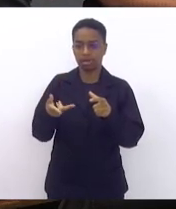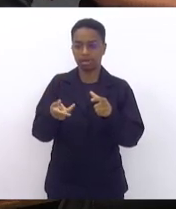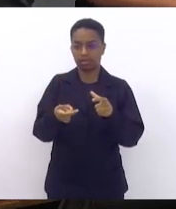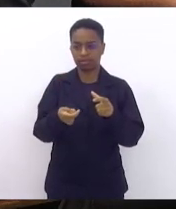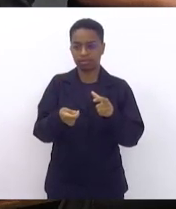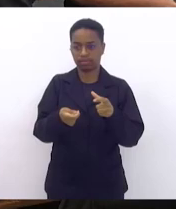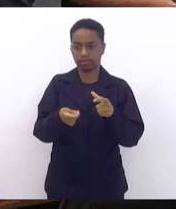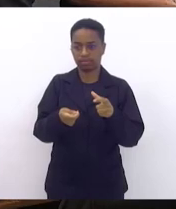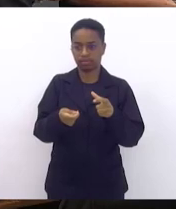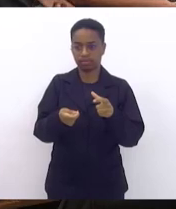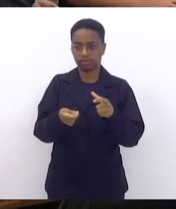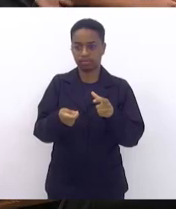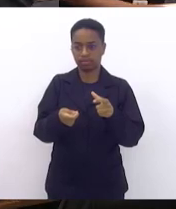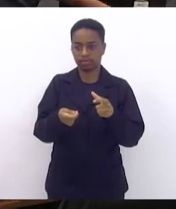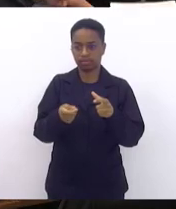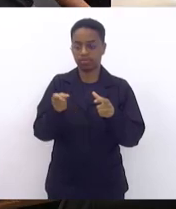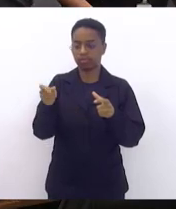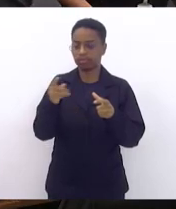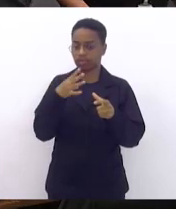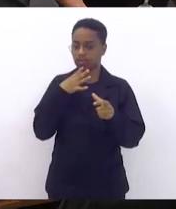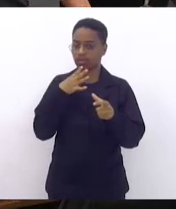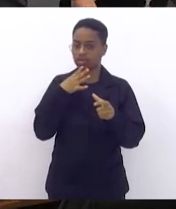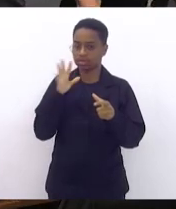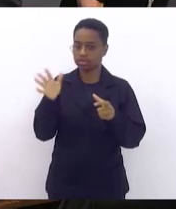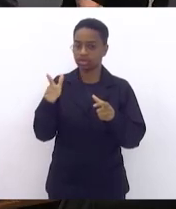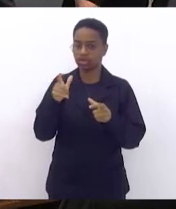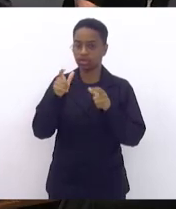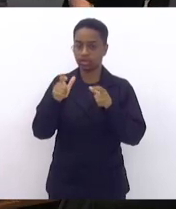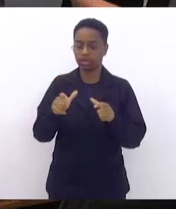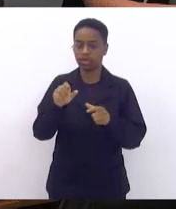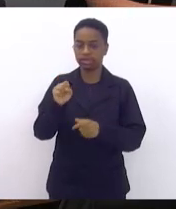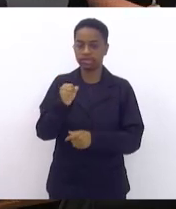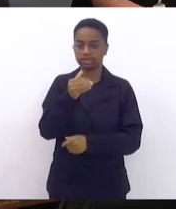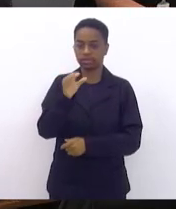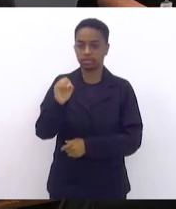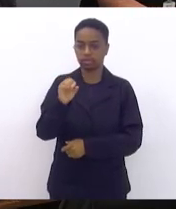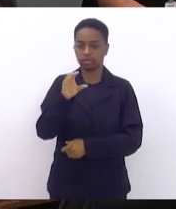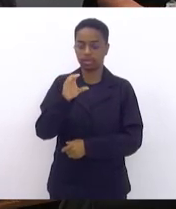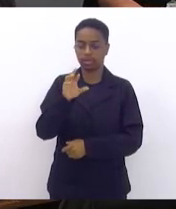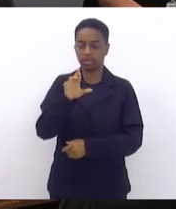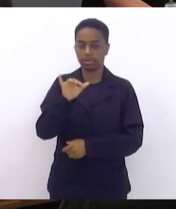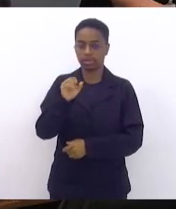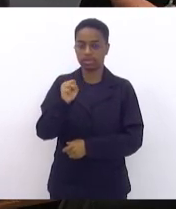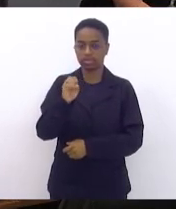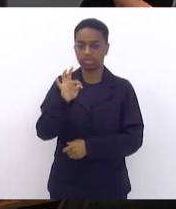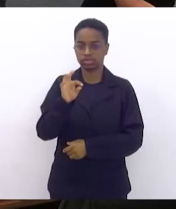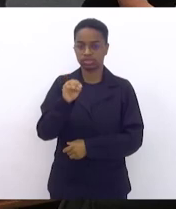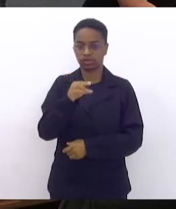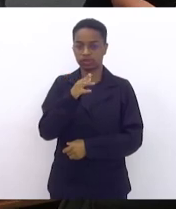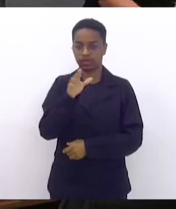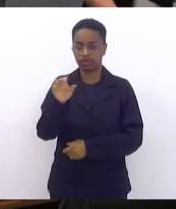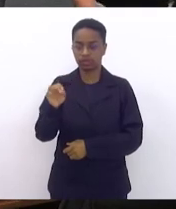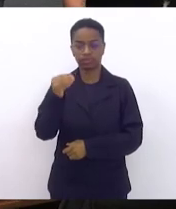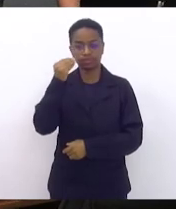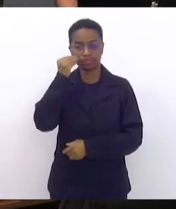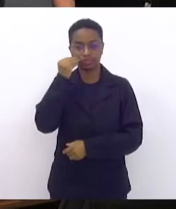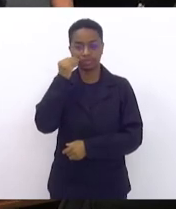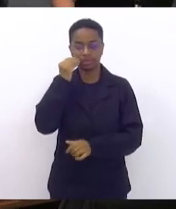que vossa excelência conhece lá em São Cristóvão e patrimônio